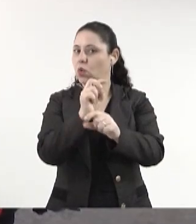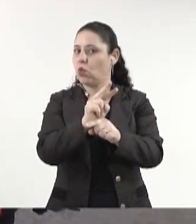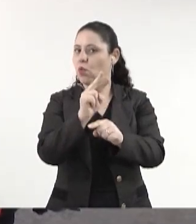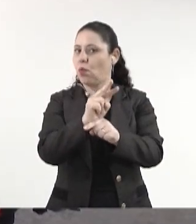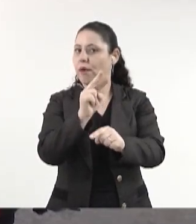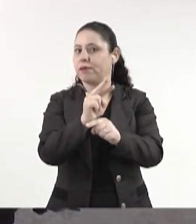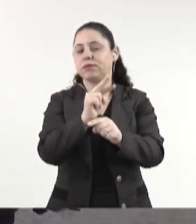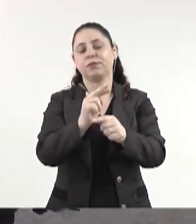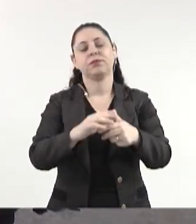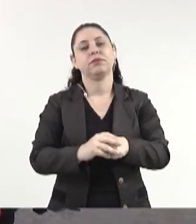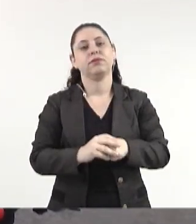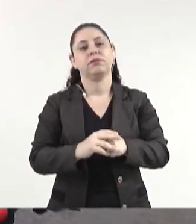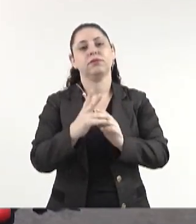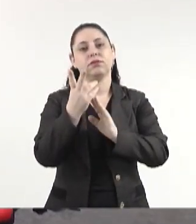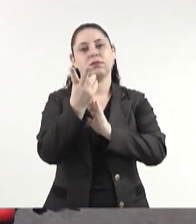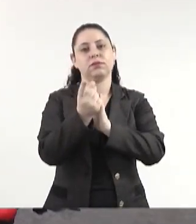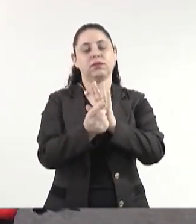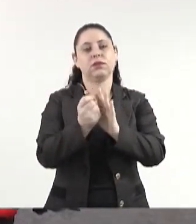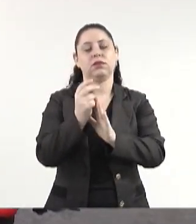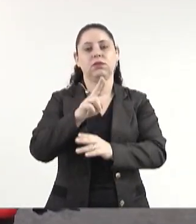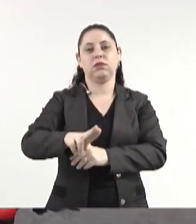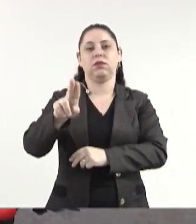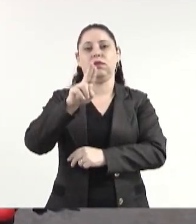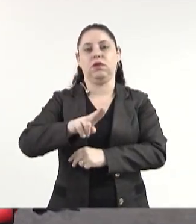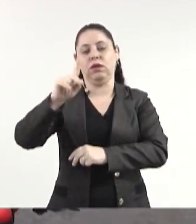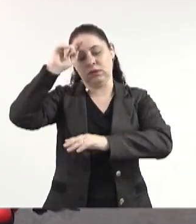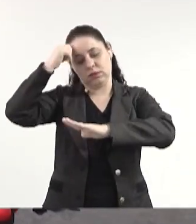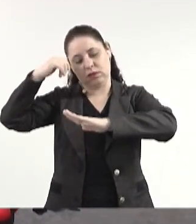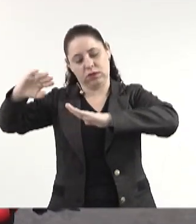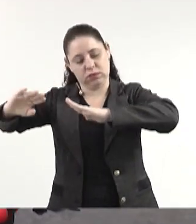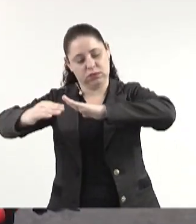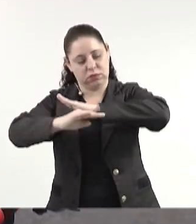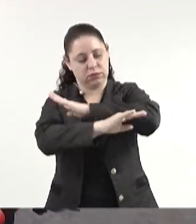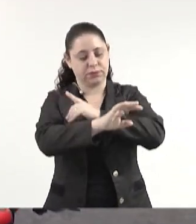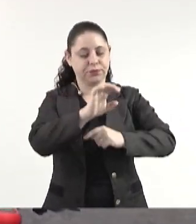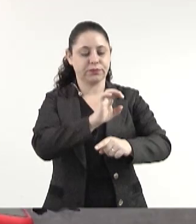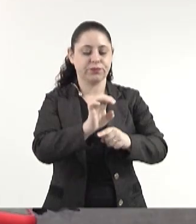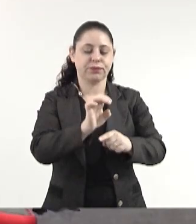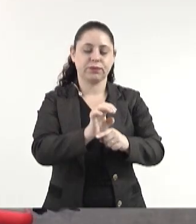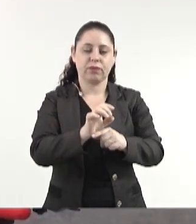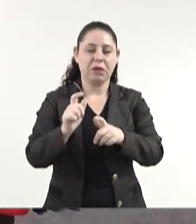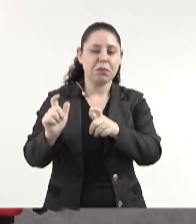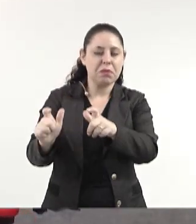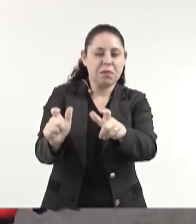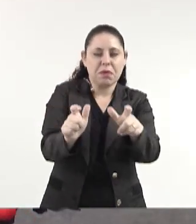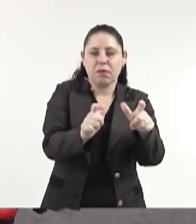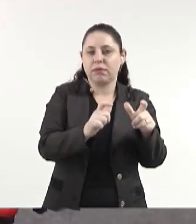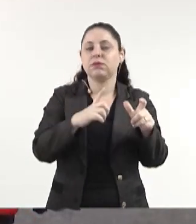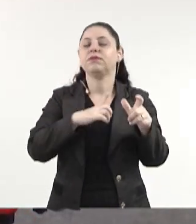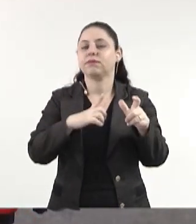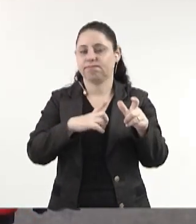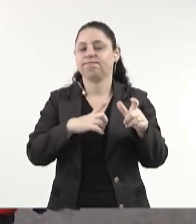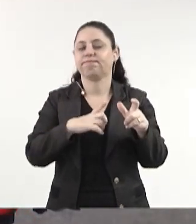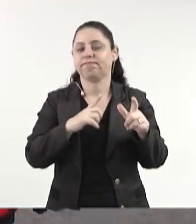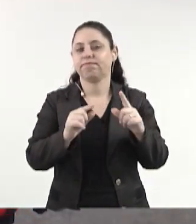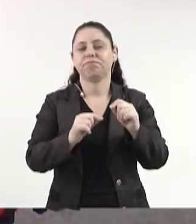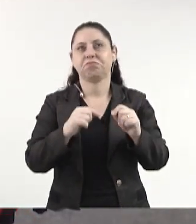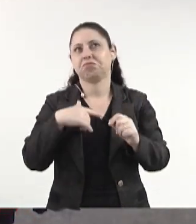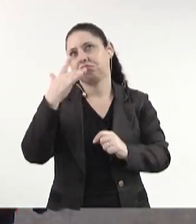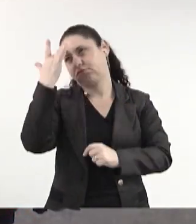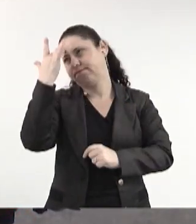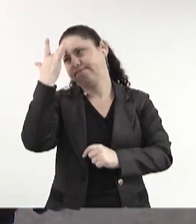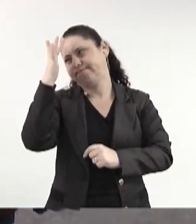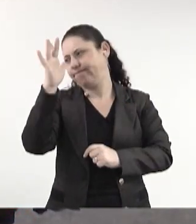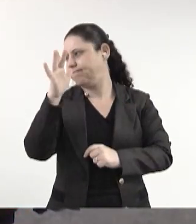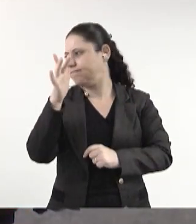Esse recurso é para utilizar em restauração de rodovias pelo Estado. São várias rodovias que vão ser contempladas, eu não tenho de cabeça